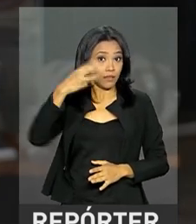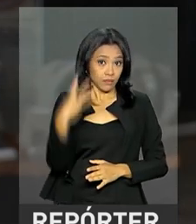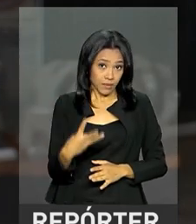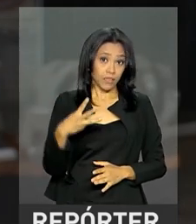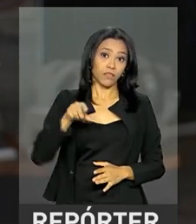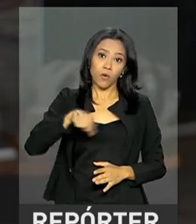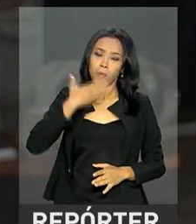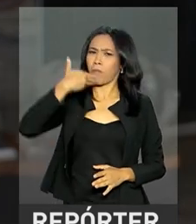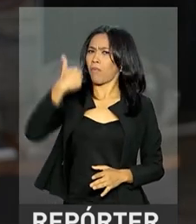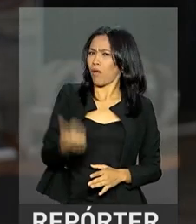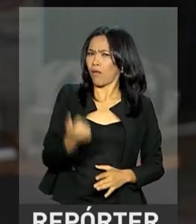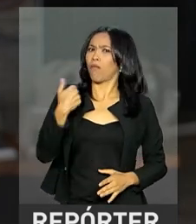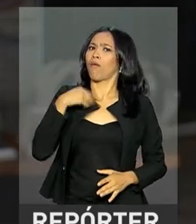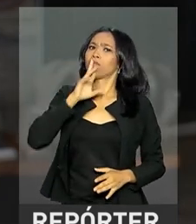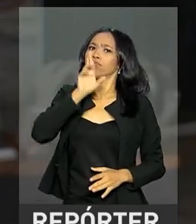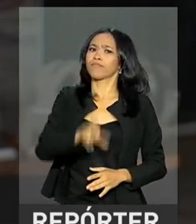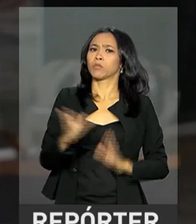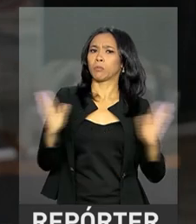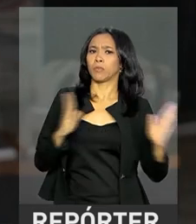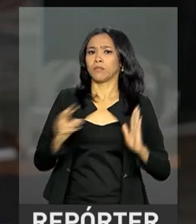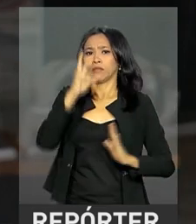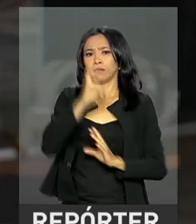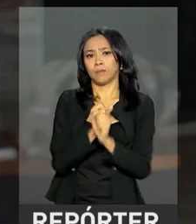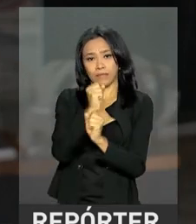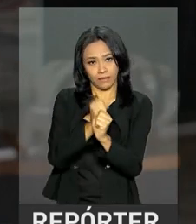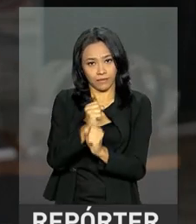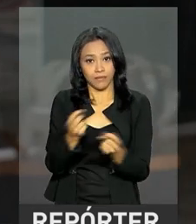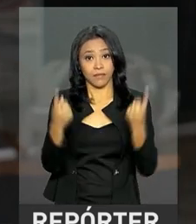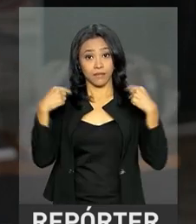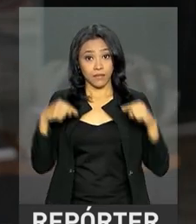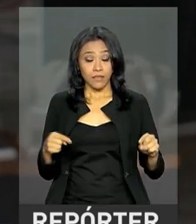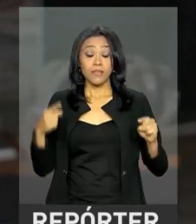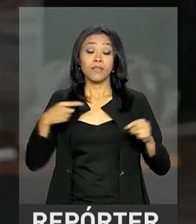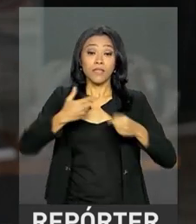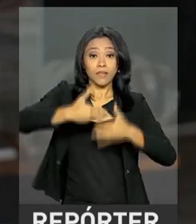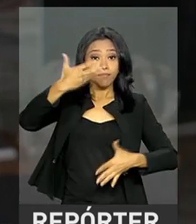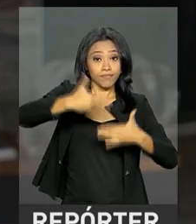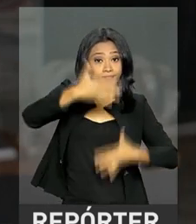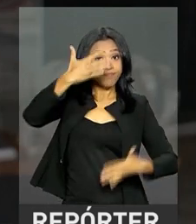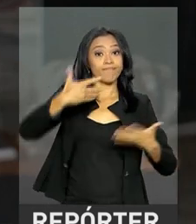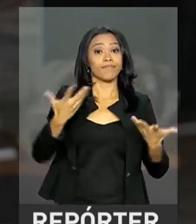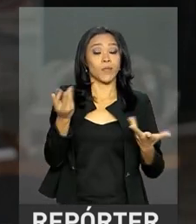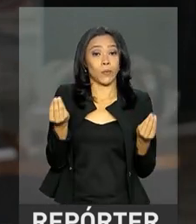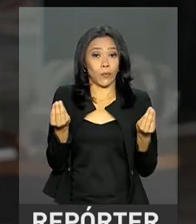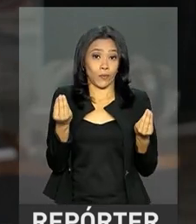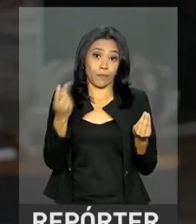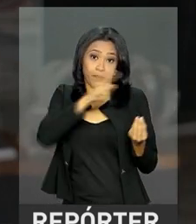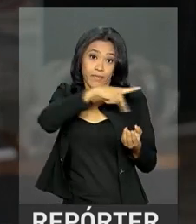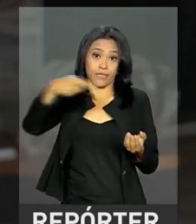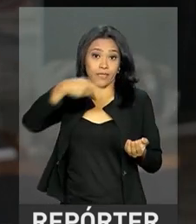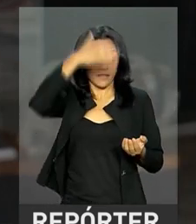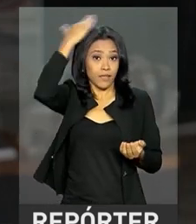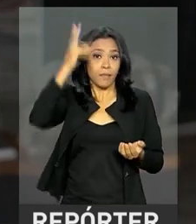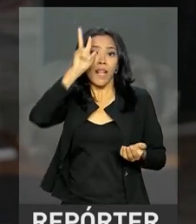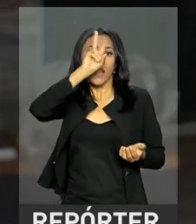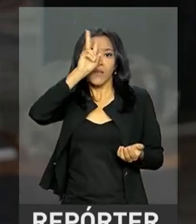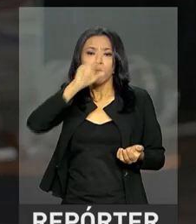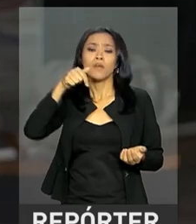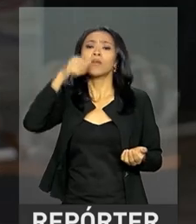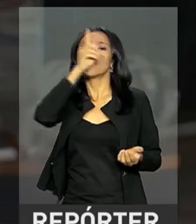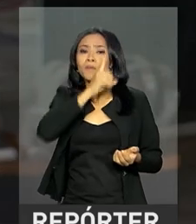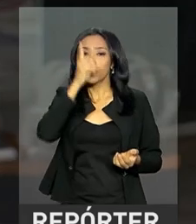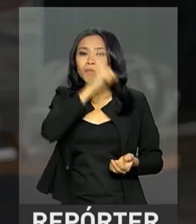para o período dos últimos 5 anos. E por uma rede social, o presidente Michel Temer lembrou que sancionou neste domingo